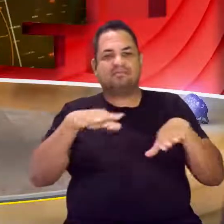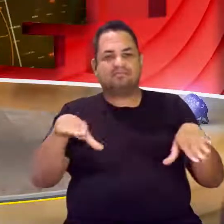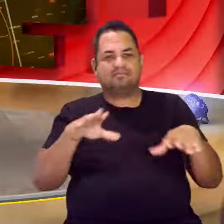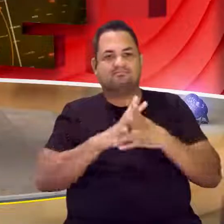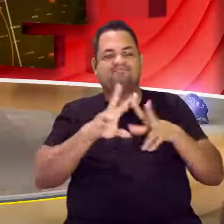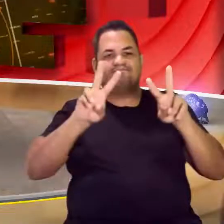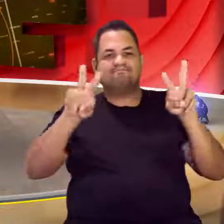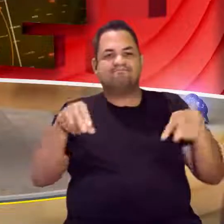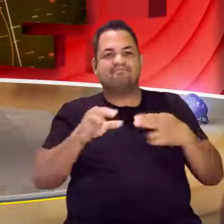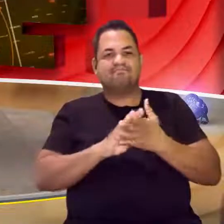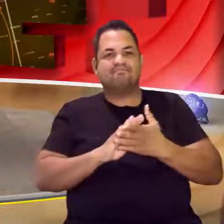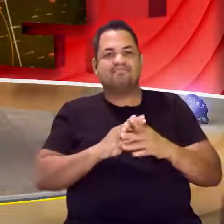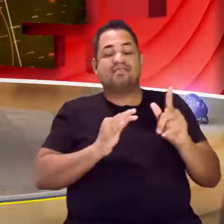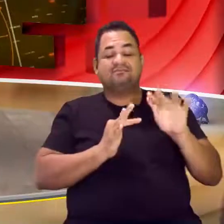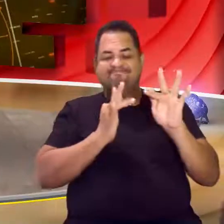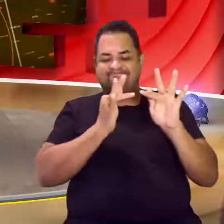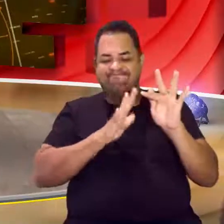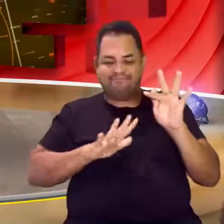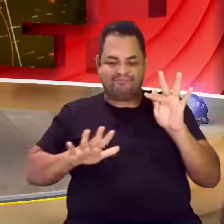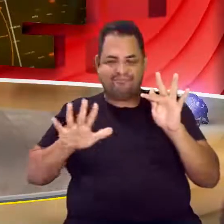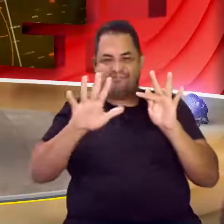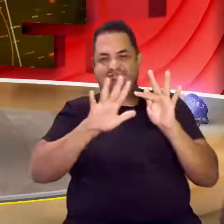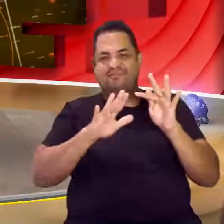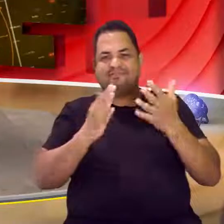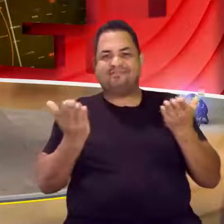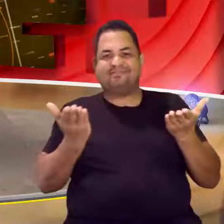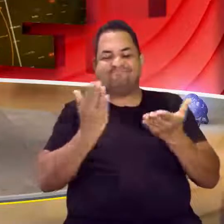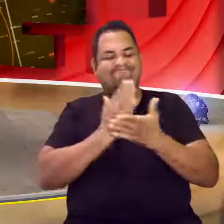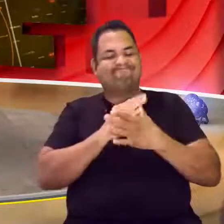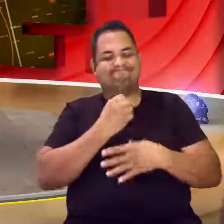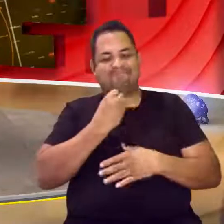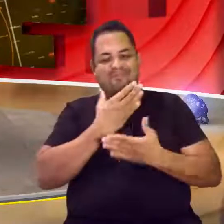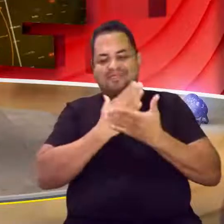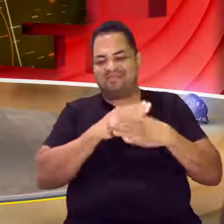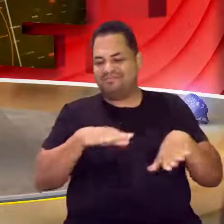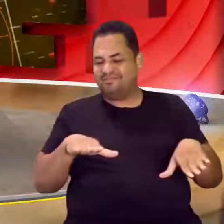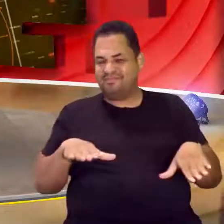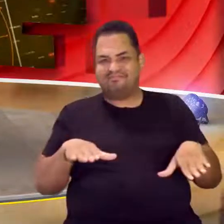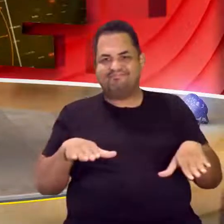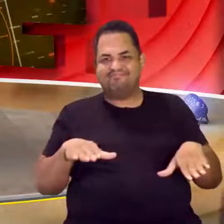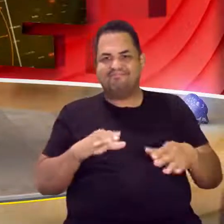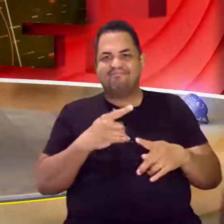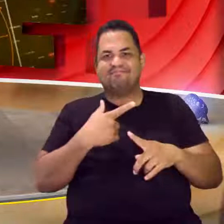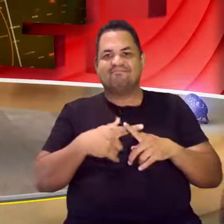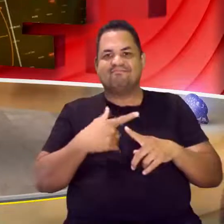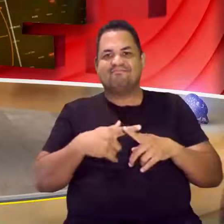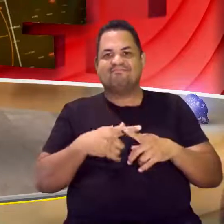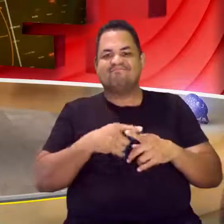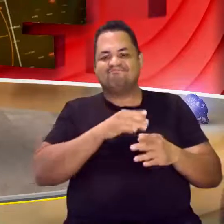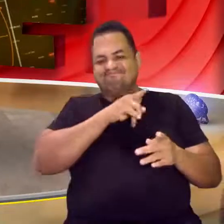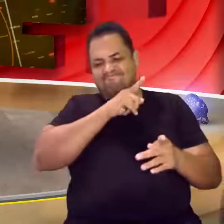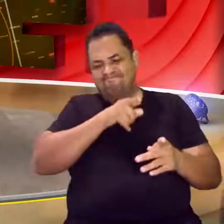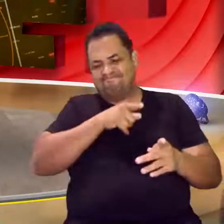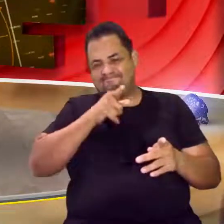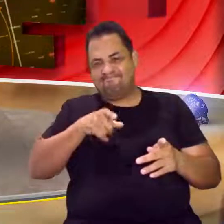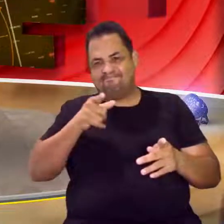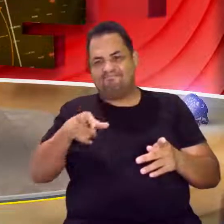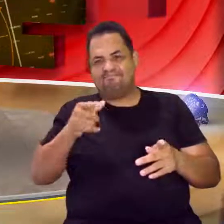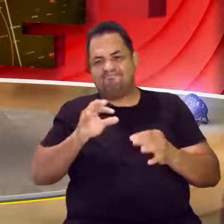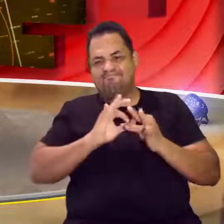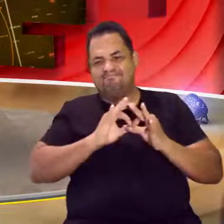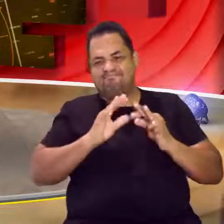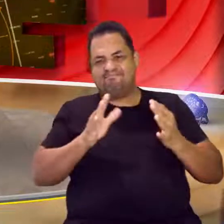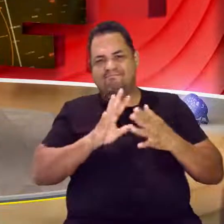um assunto de função. Eu acho que agora tá bom, né? Chega de função, até porque foi uma sequência muito longa